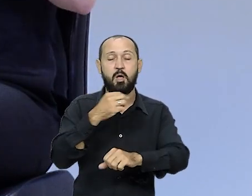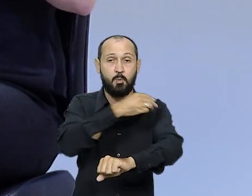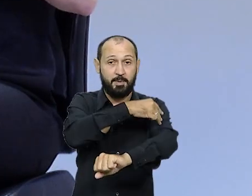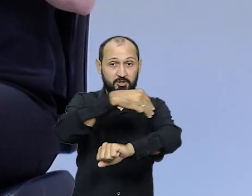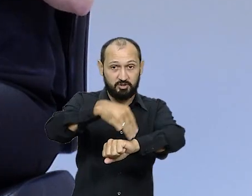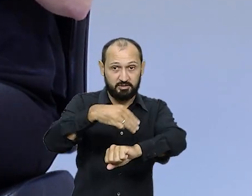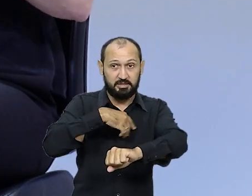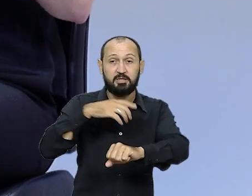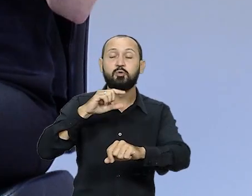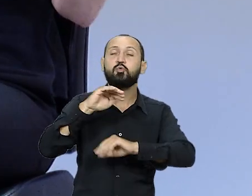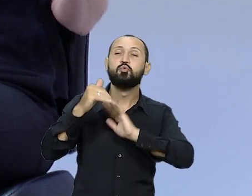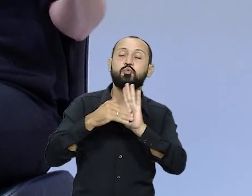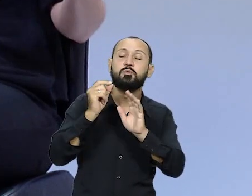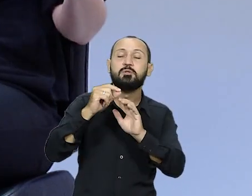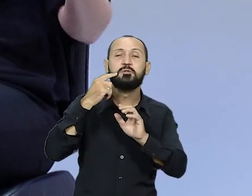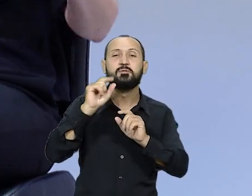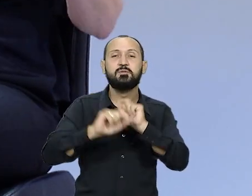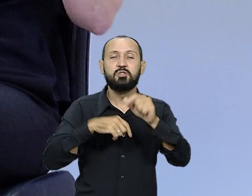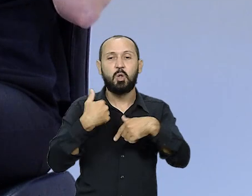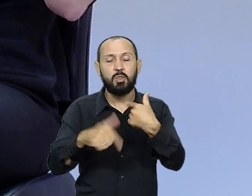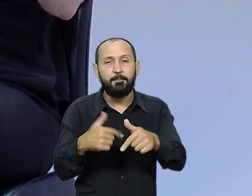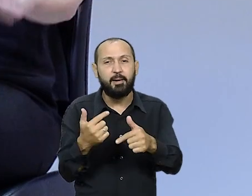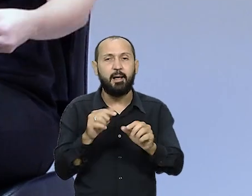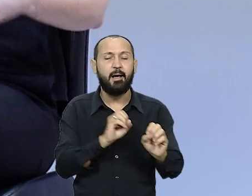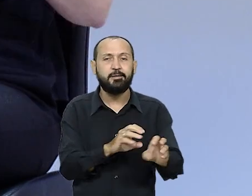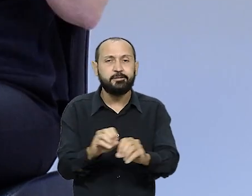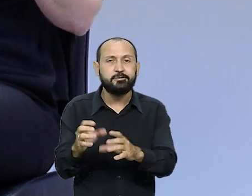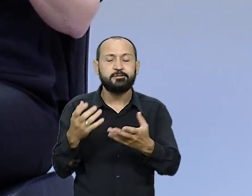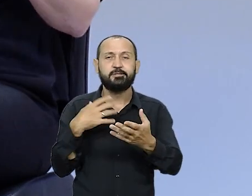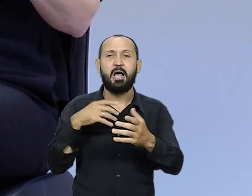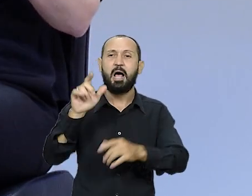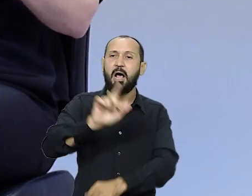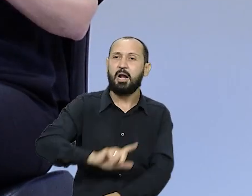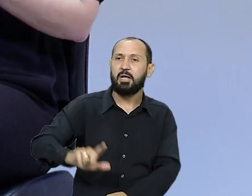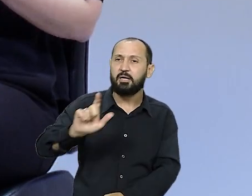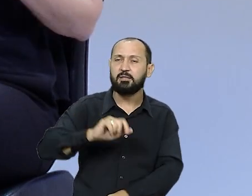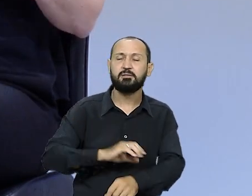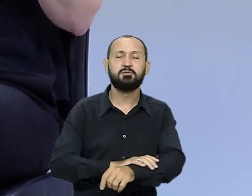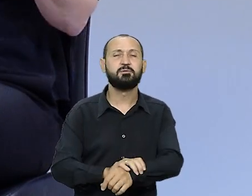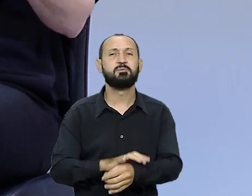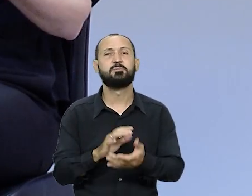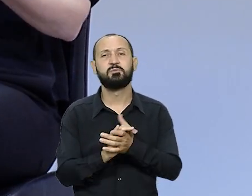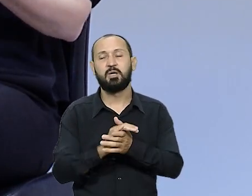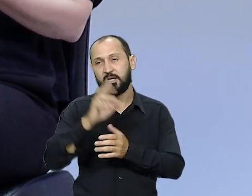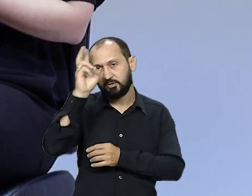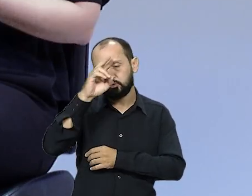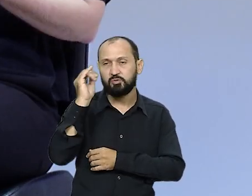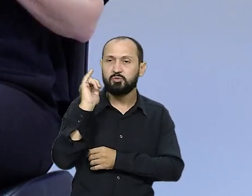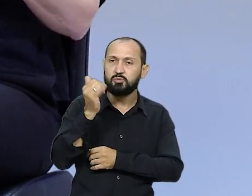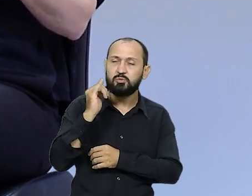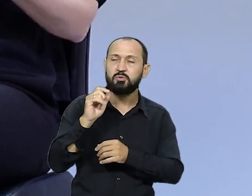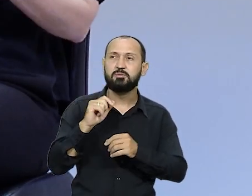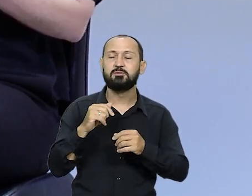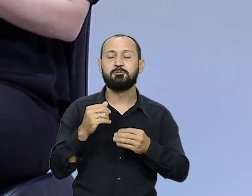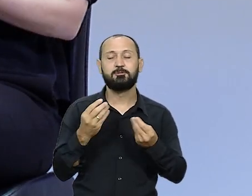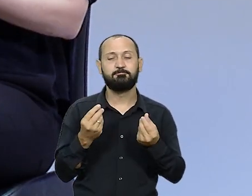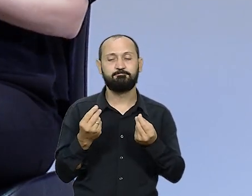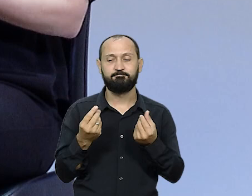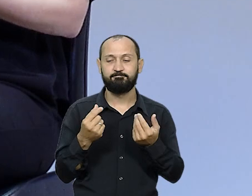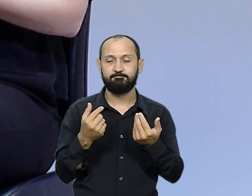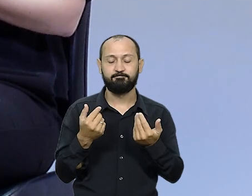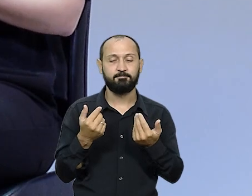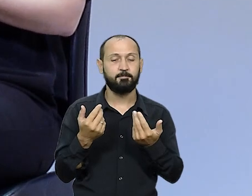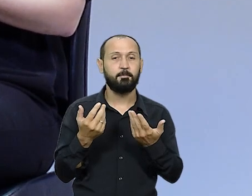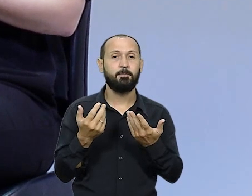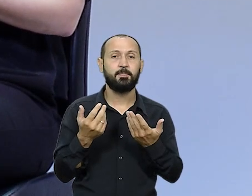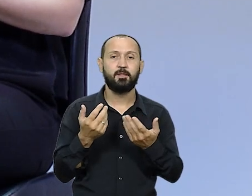consegui liberar toda essa questão de trabalhar a literatura, o conto, essa parte